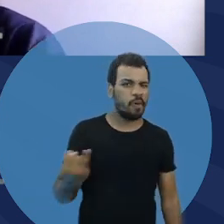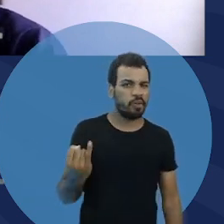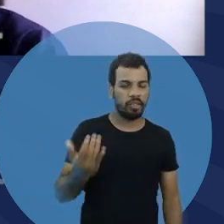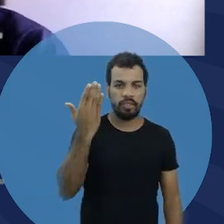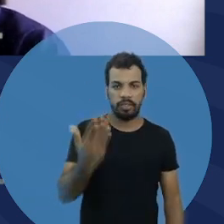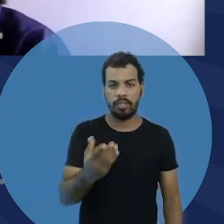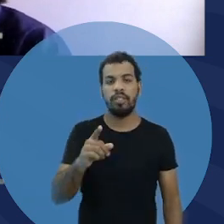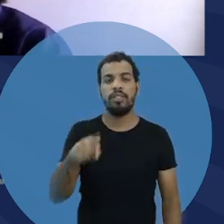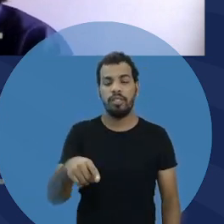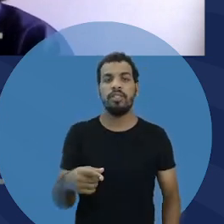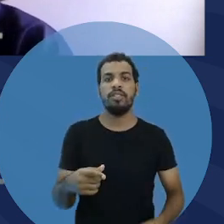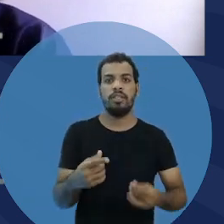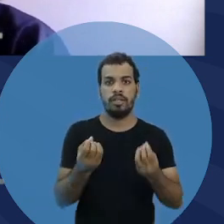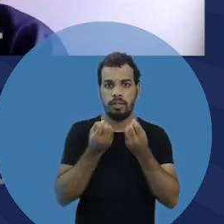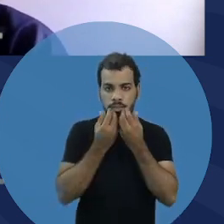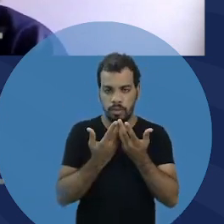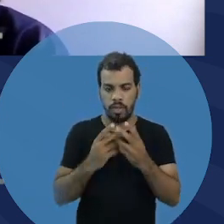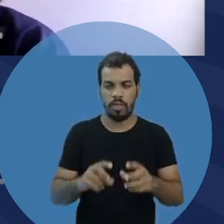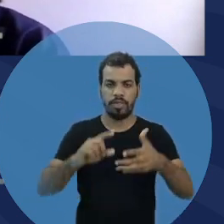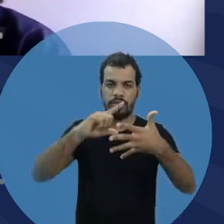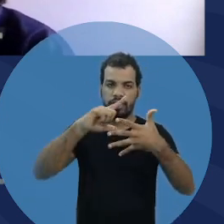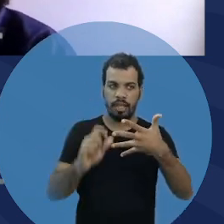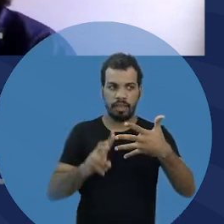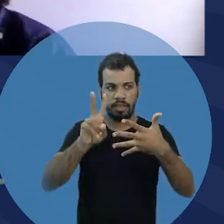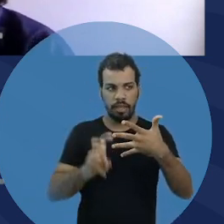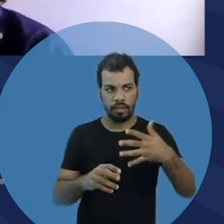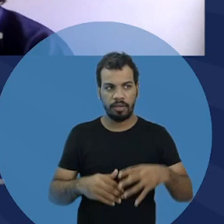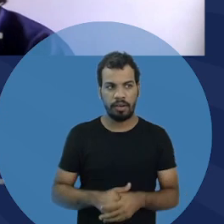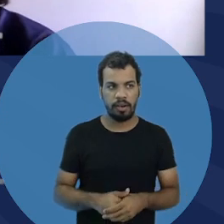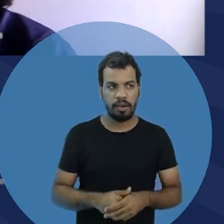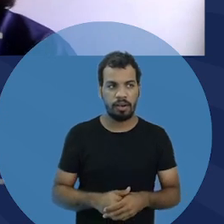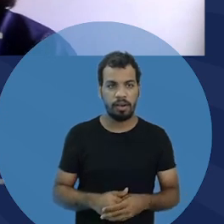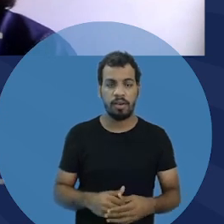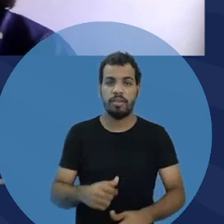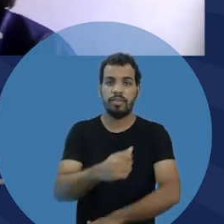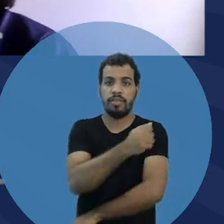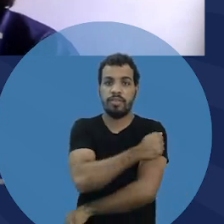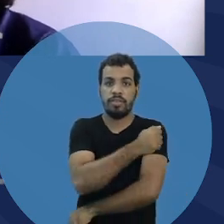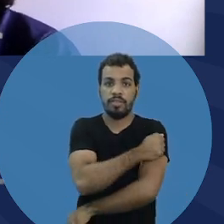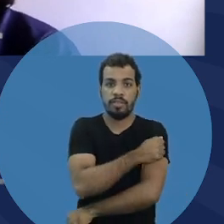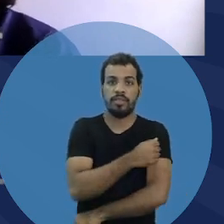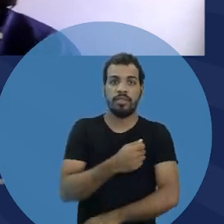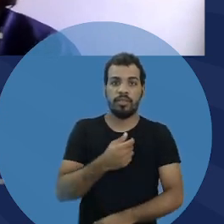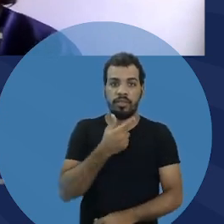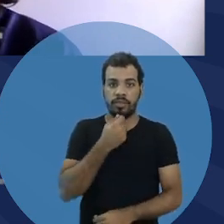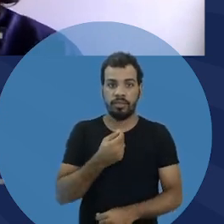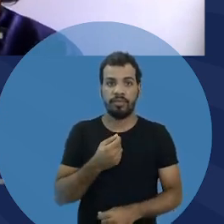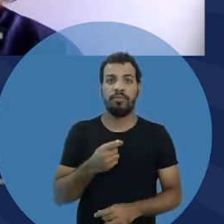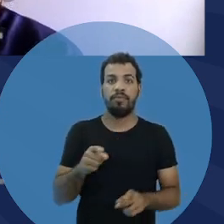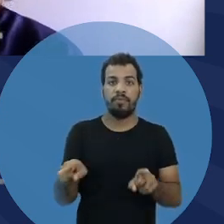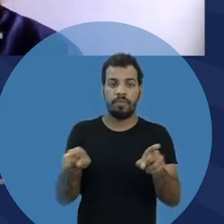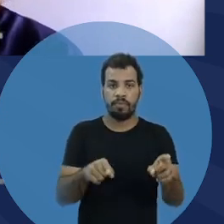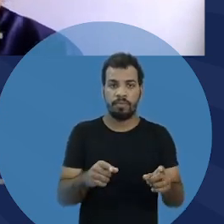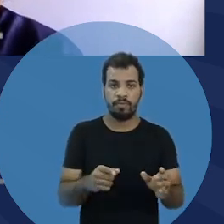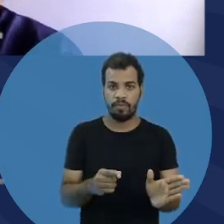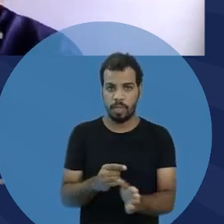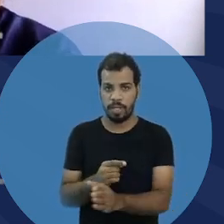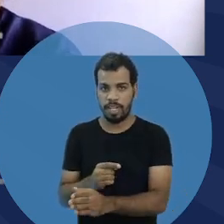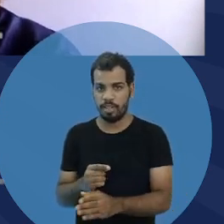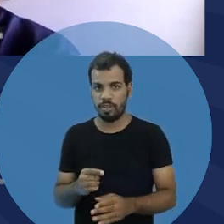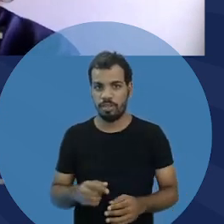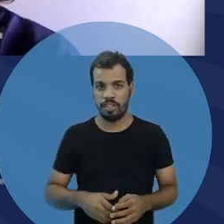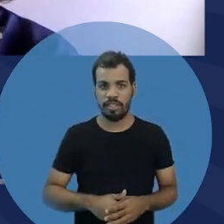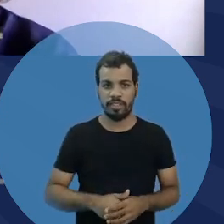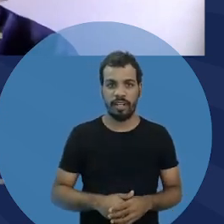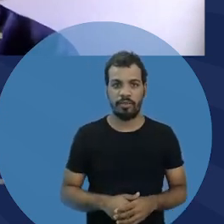com a temática. Os alunos, as alunas são muito envolvidas no núcleo. O núcleo está de parabéns.